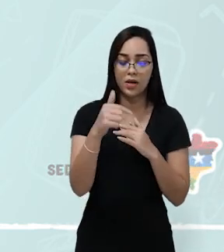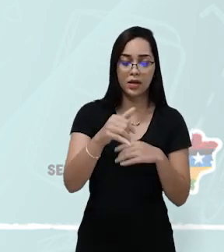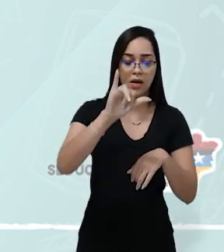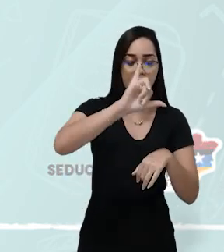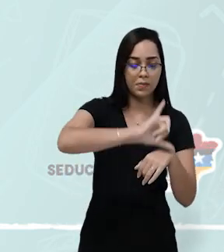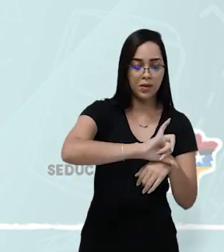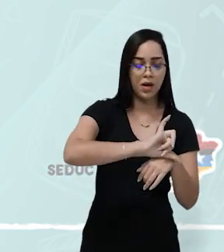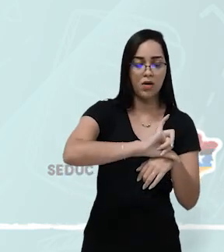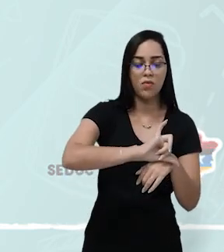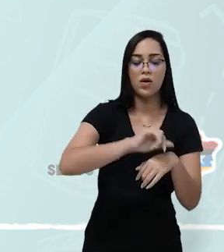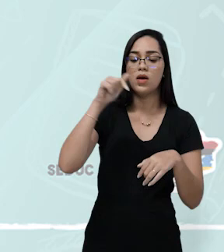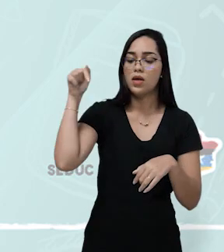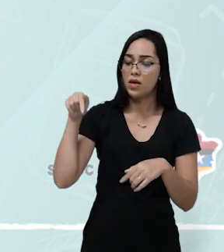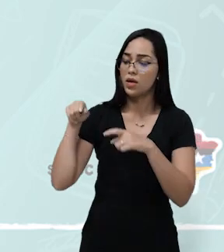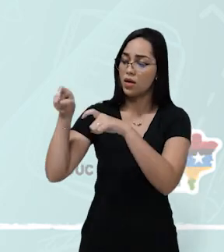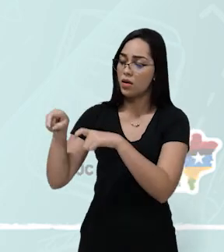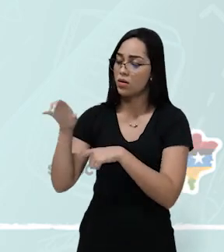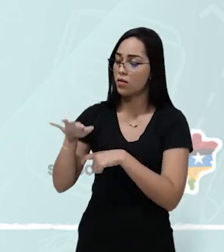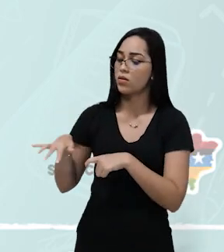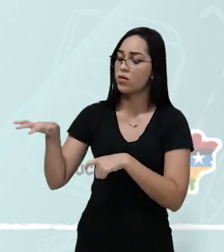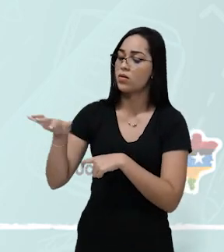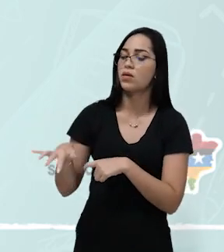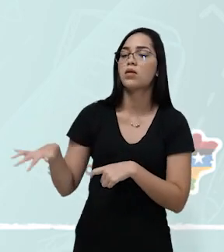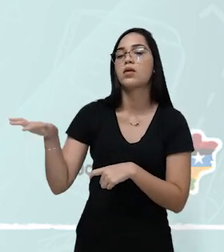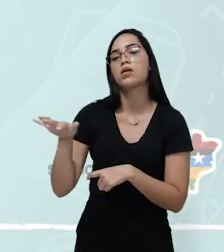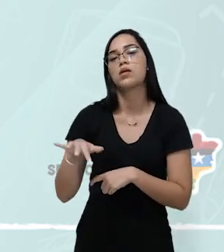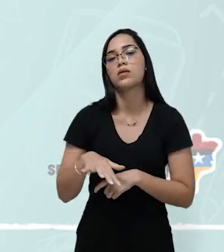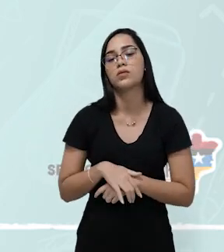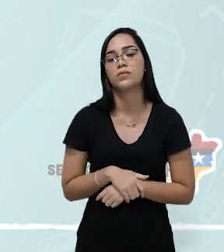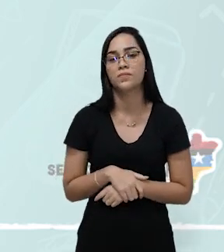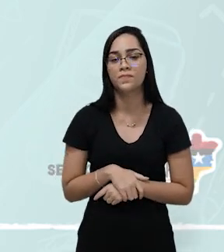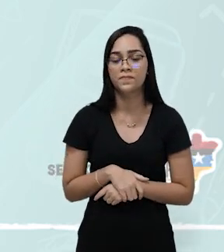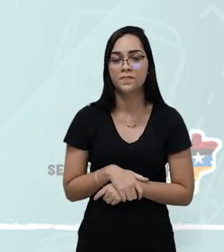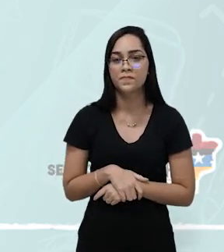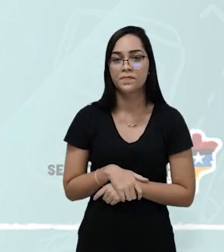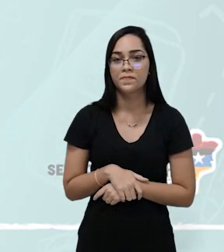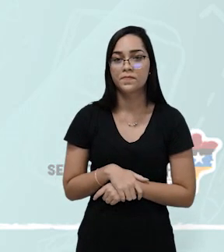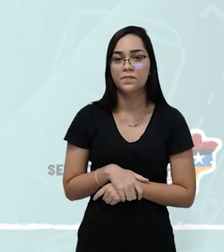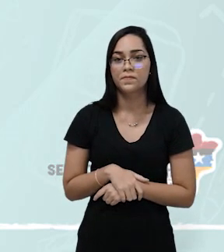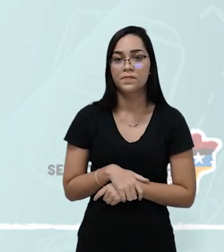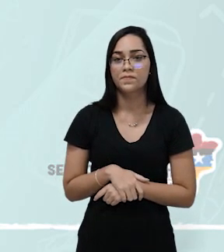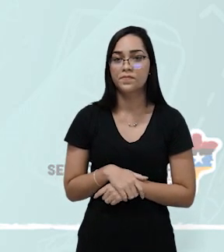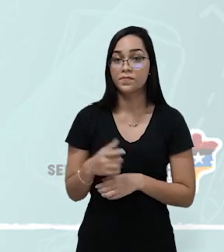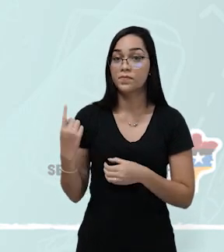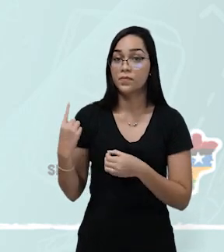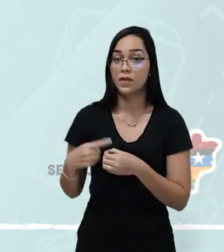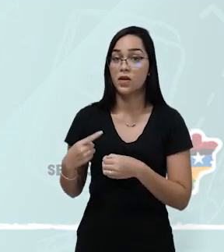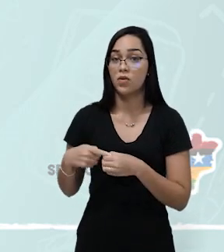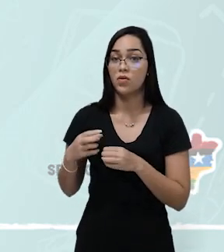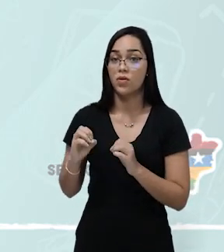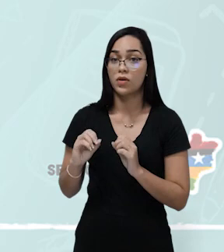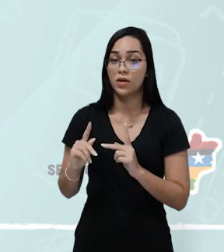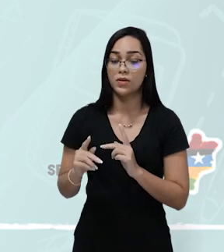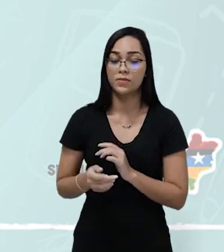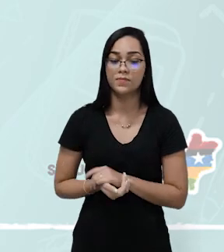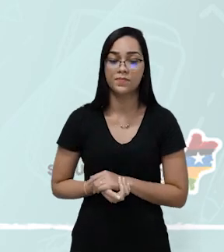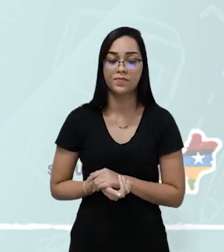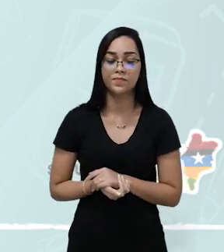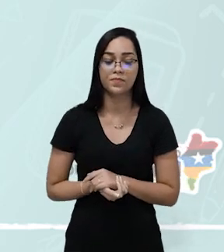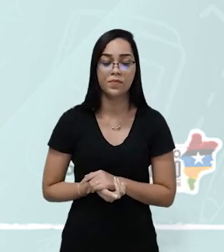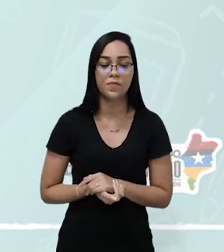capital e o romance regionalista tem um outro cenário que é fora da capital, o interior, tá?